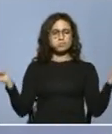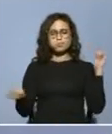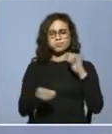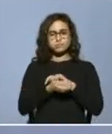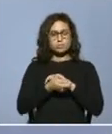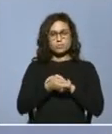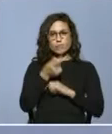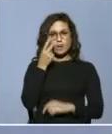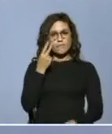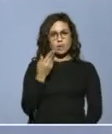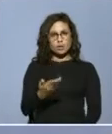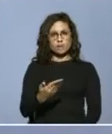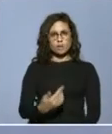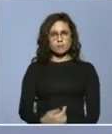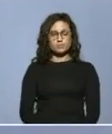sua vida.